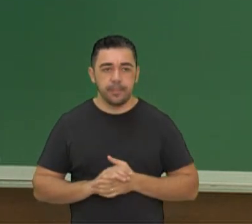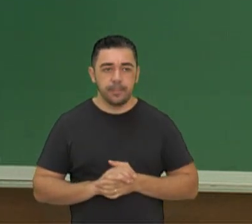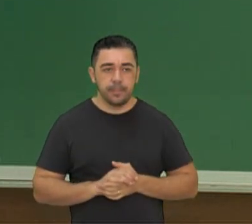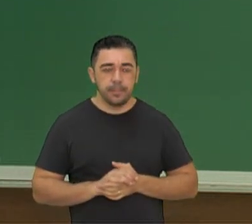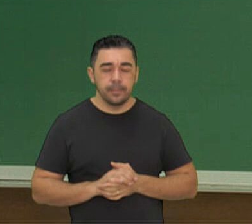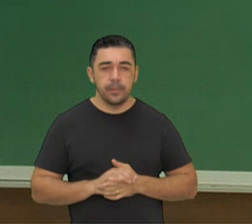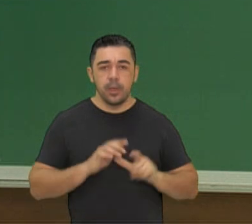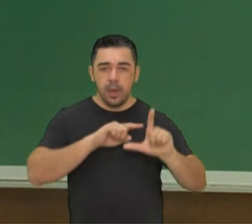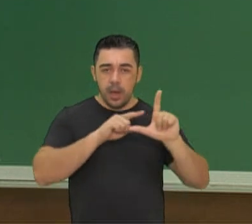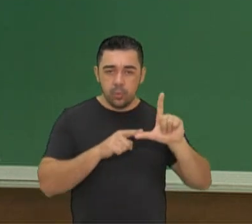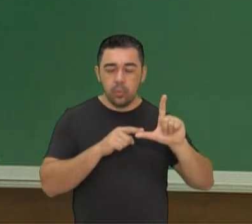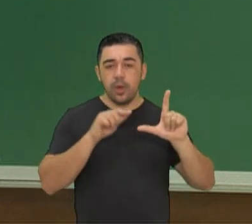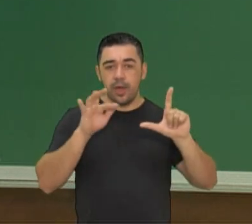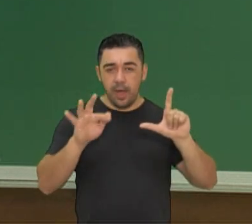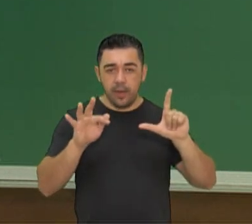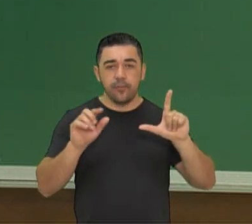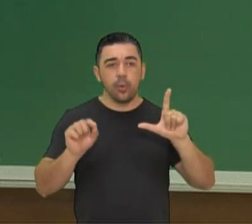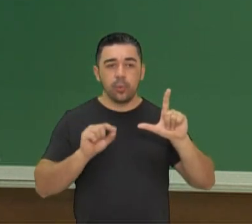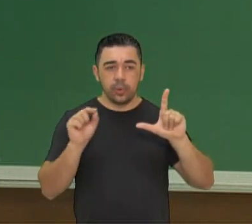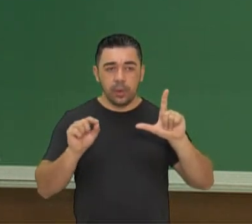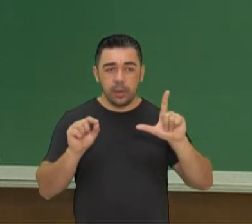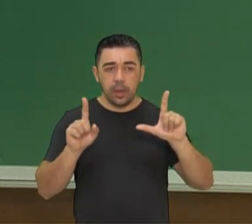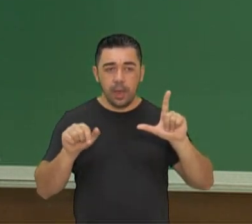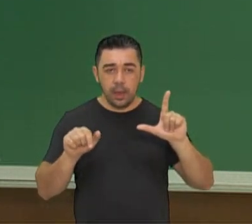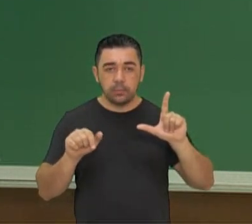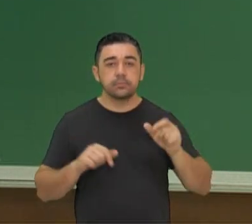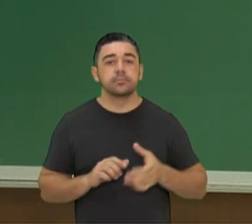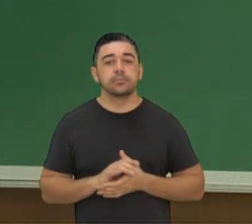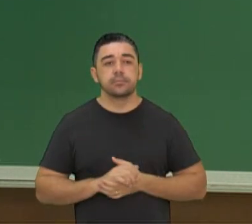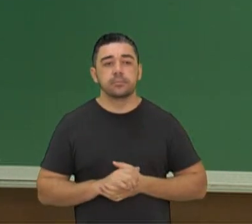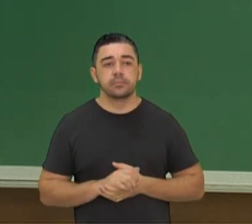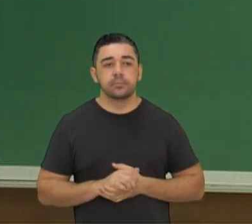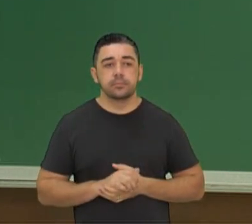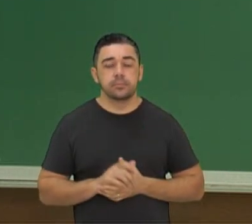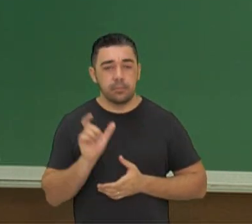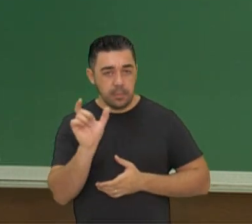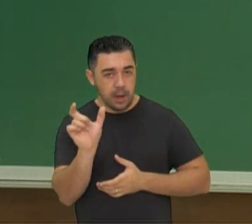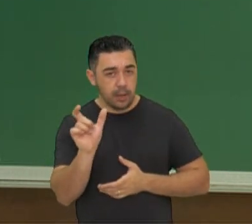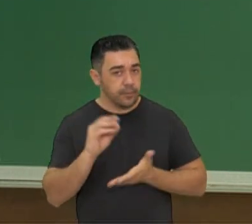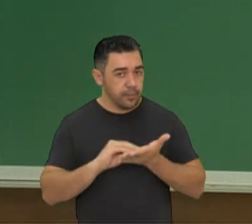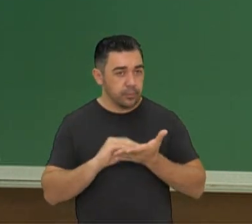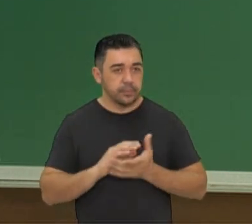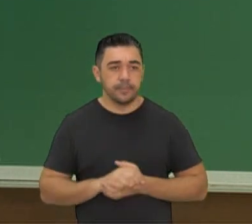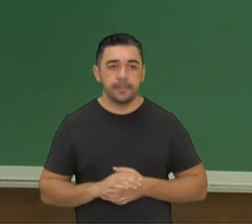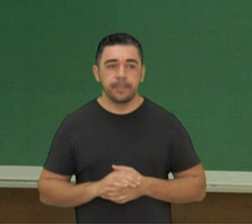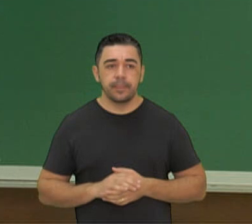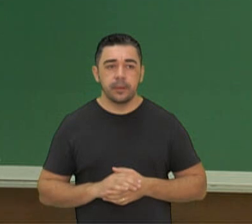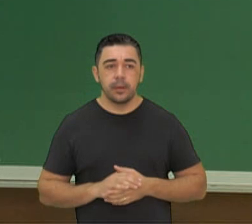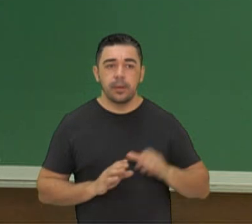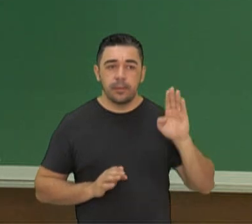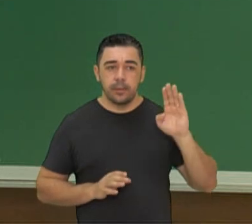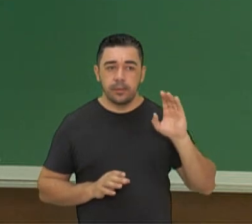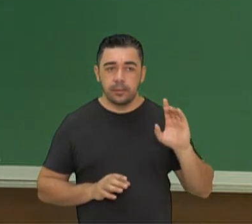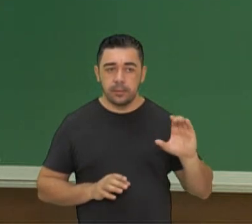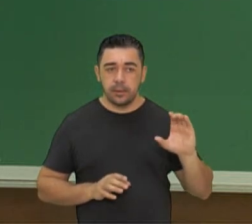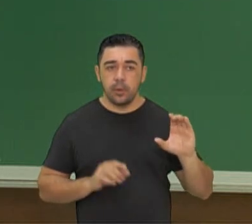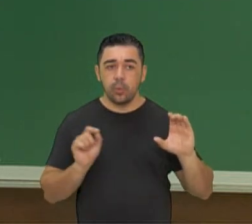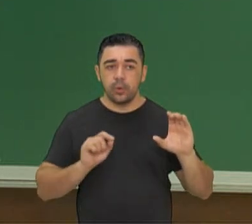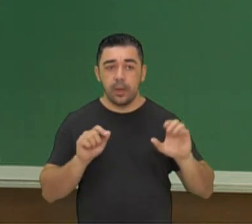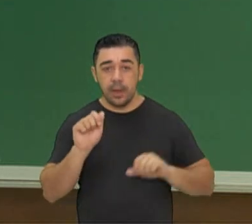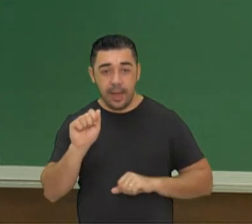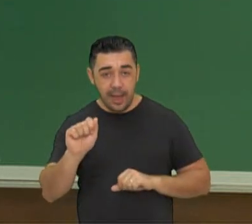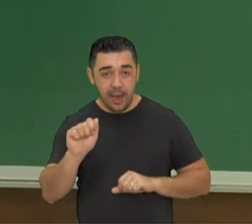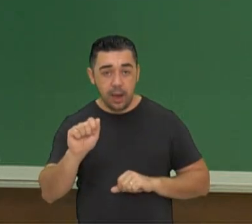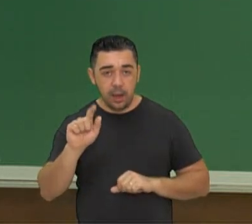Próxima informação, o ângulo F em destaque é um... Aí você vai dizer o que que é. Os ângulos destacados no vértice A